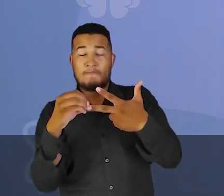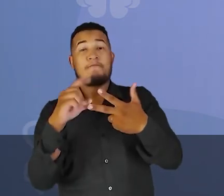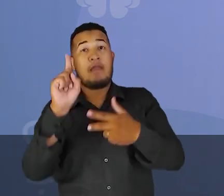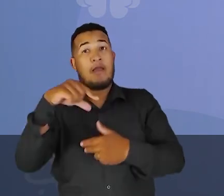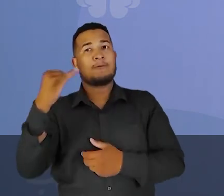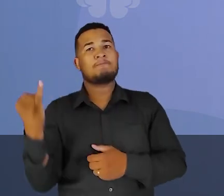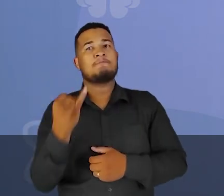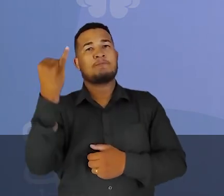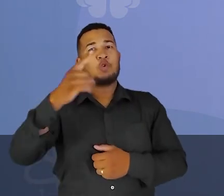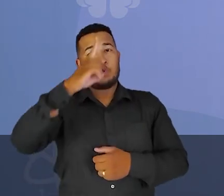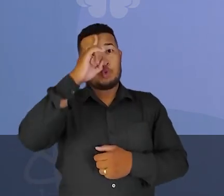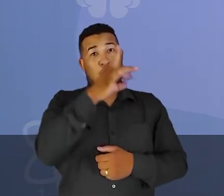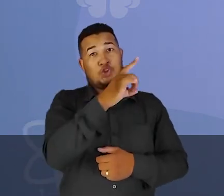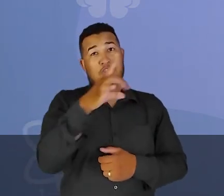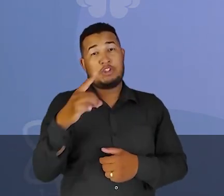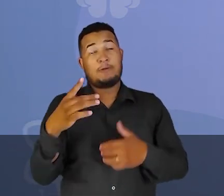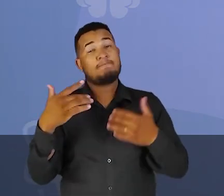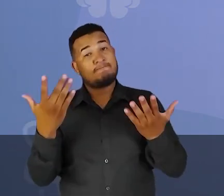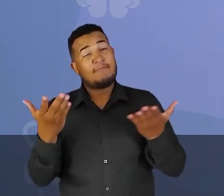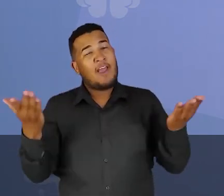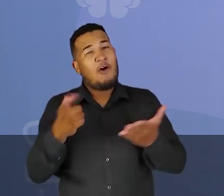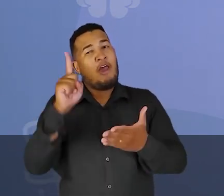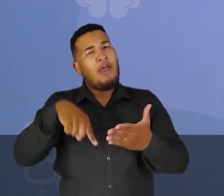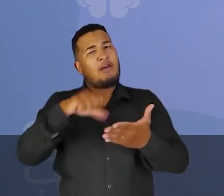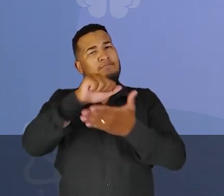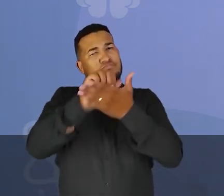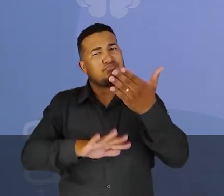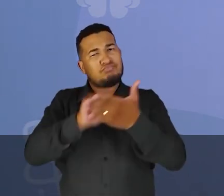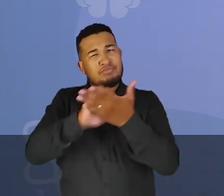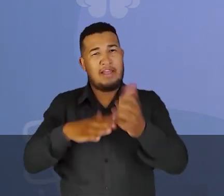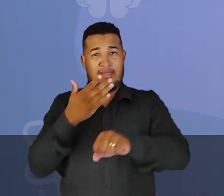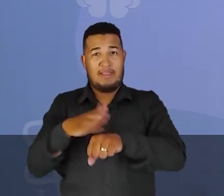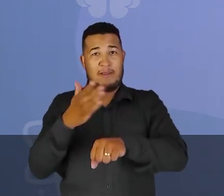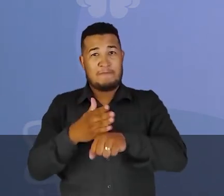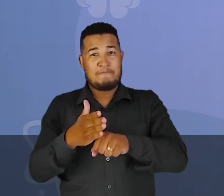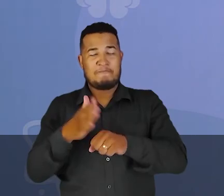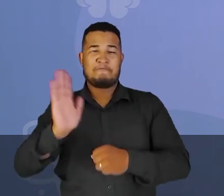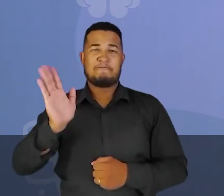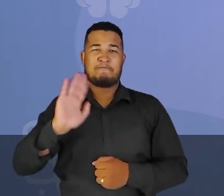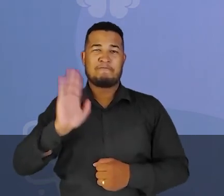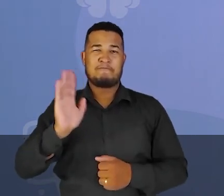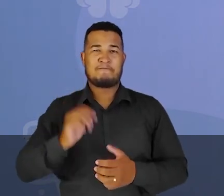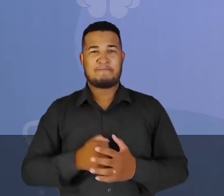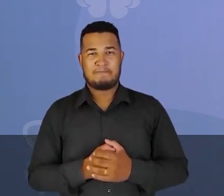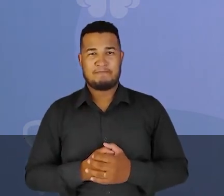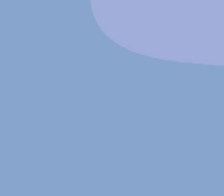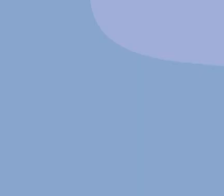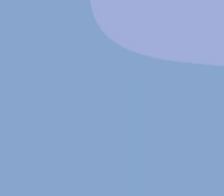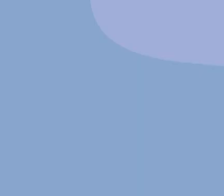importantes para o nosso dia a dia. E agora é fazer exercício e treinar. Até uma próxima.